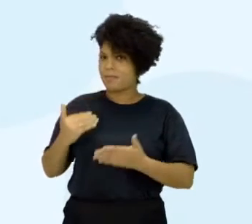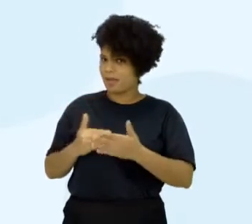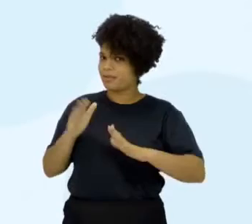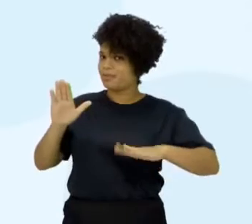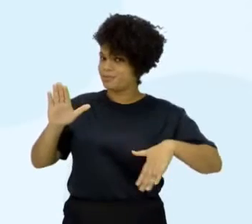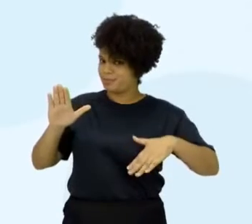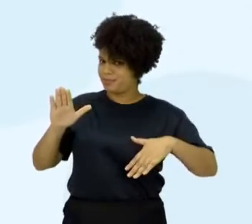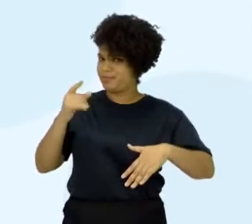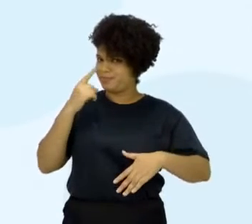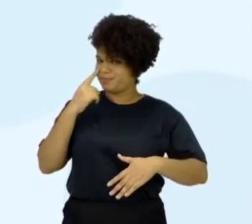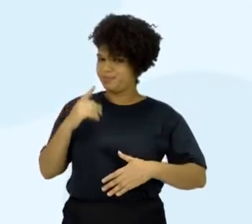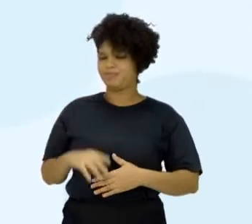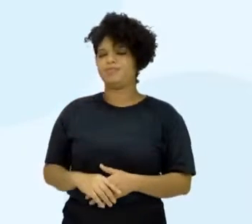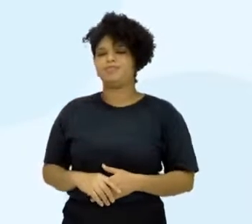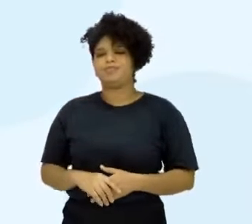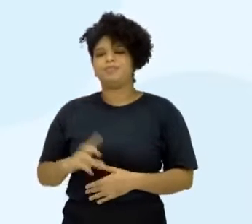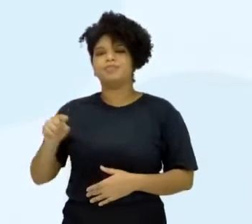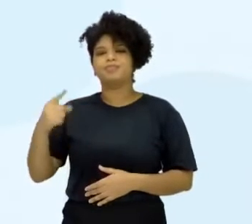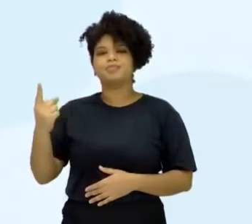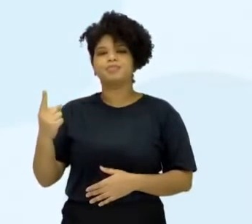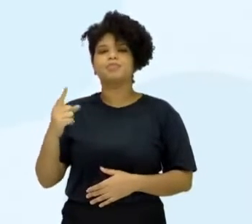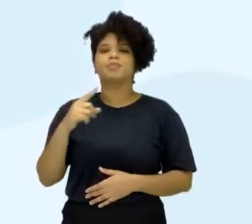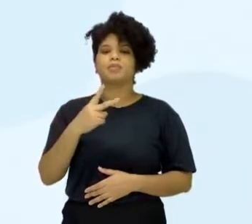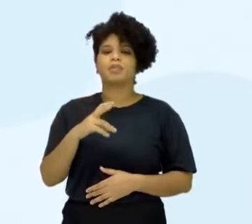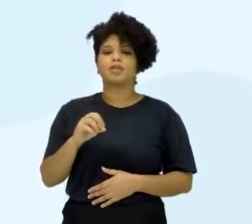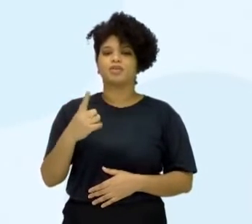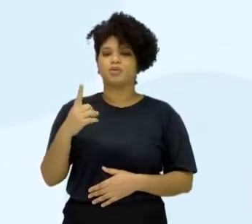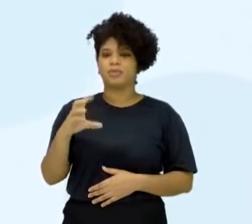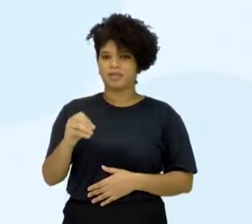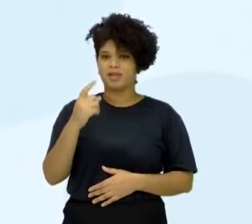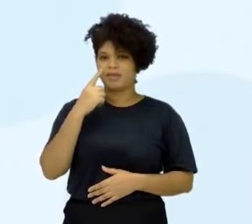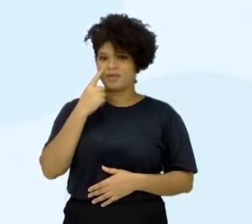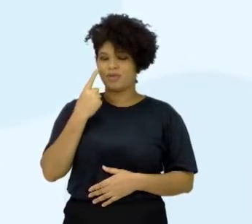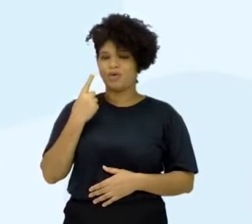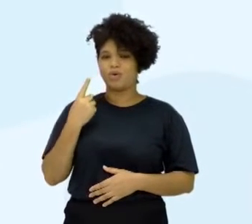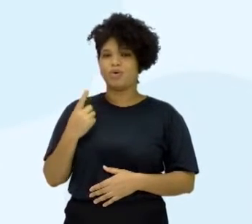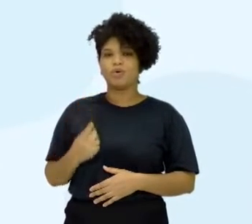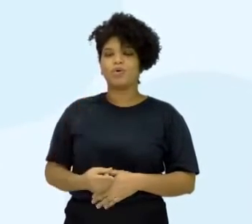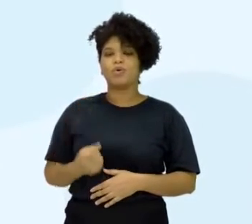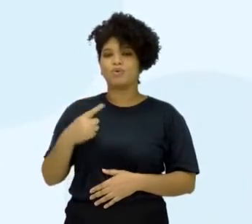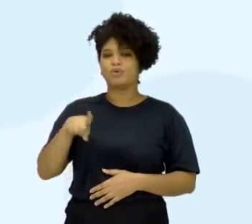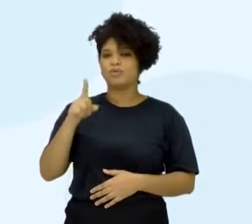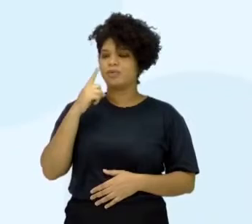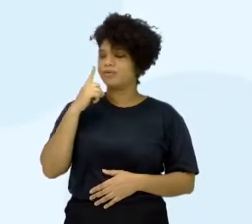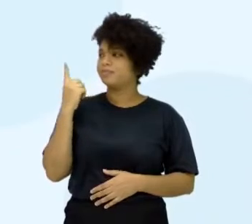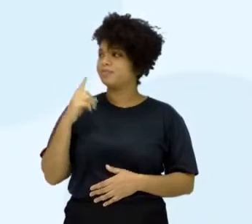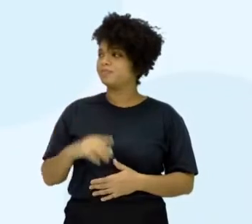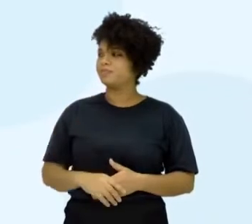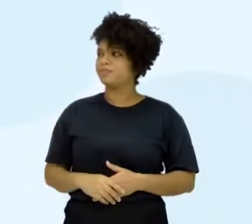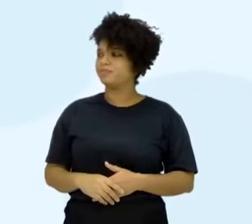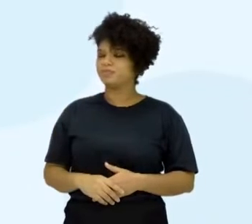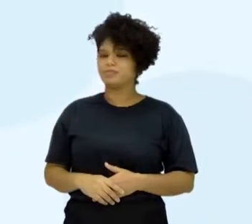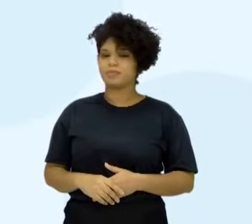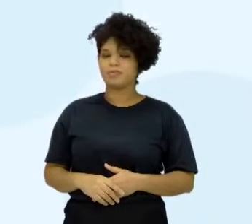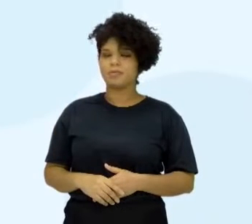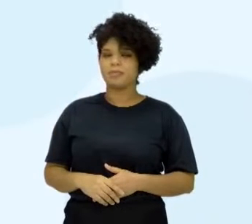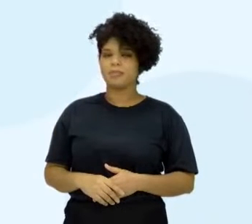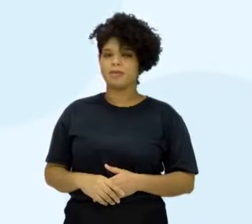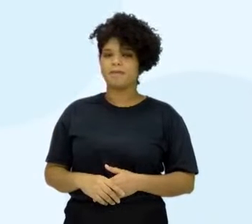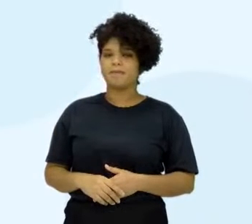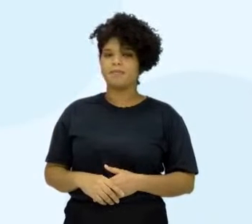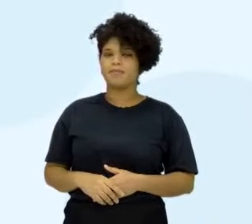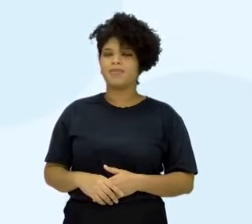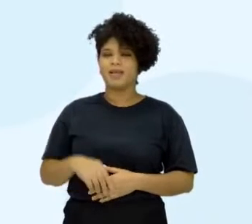para dentro, né? E o próximo, que é de 2010, o último aí do censo, né? Tá aí as sedes municipais e o